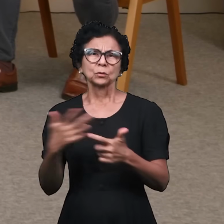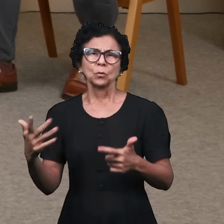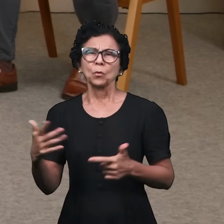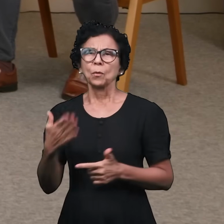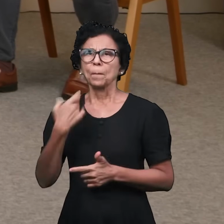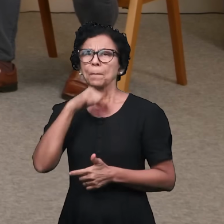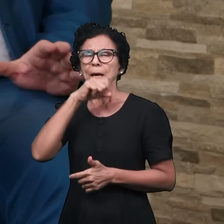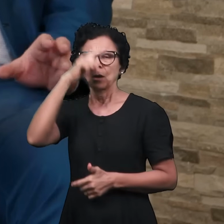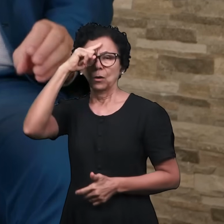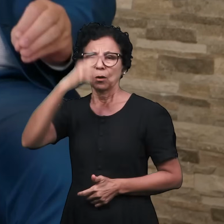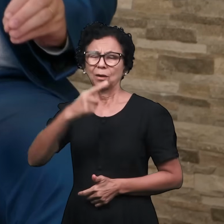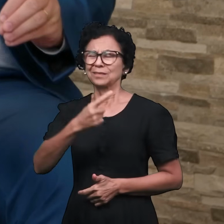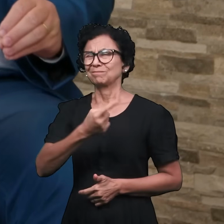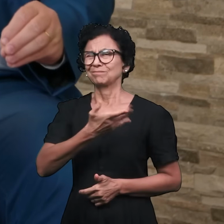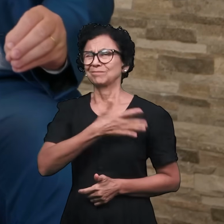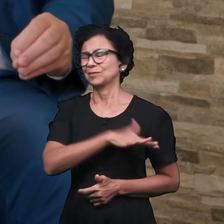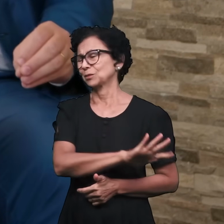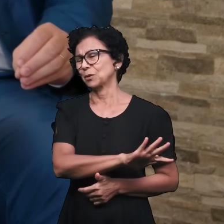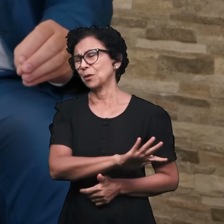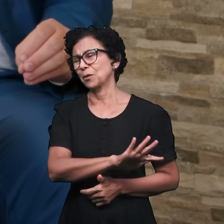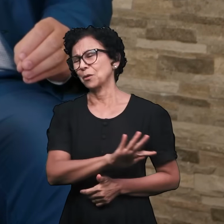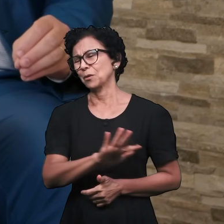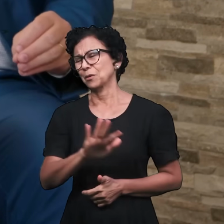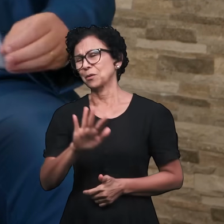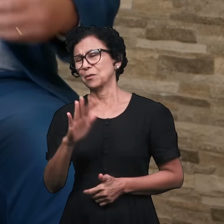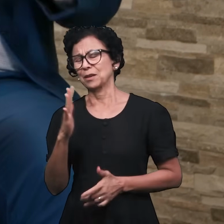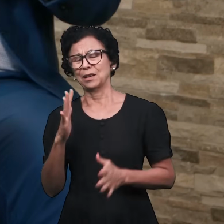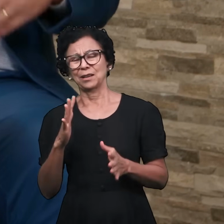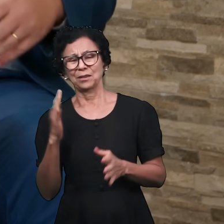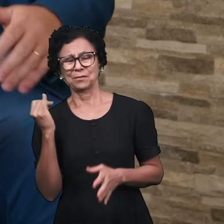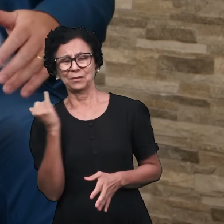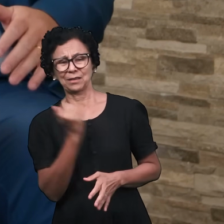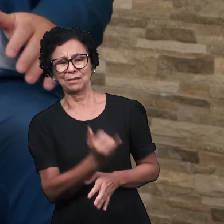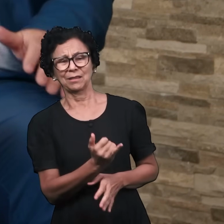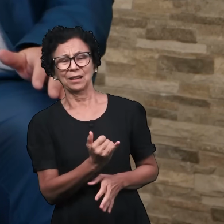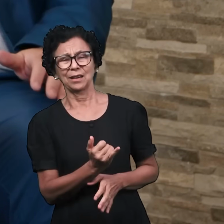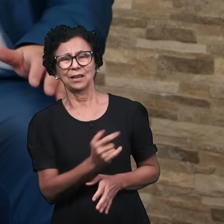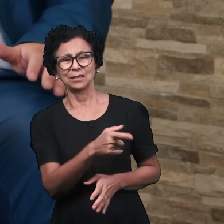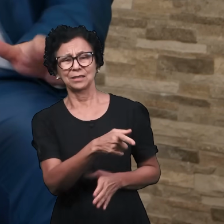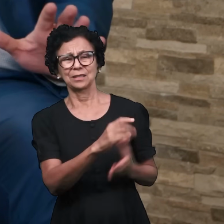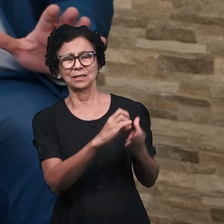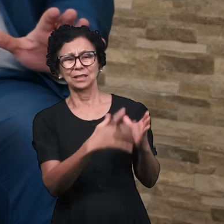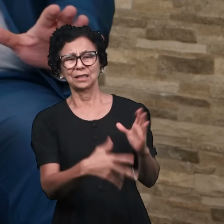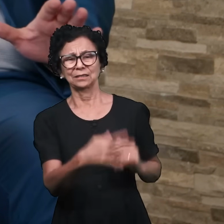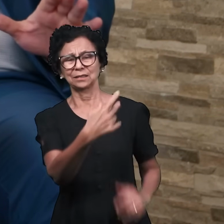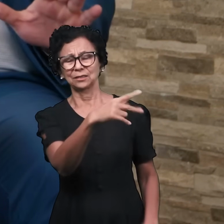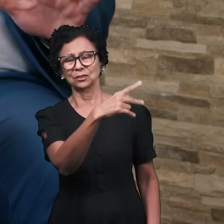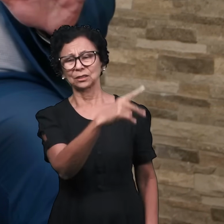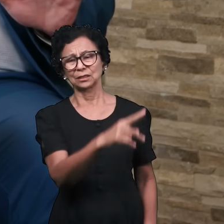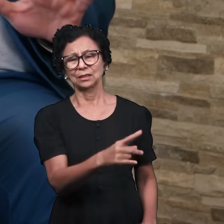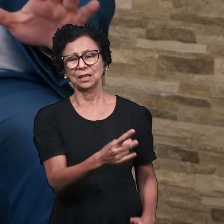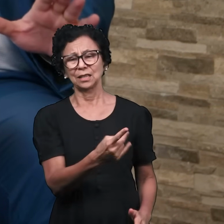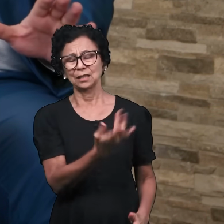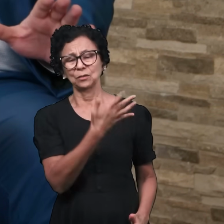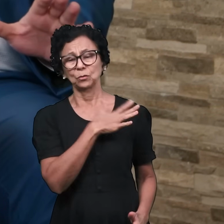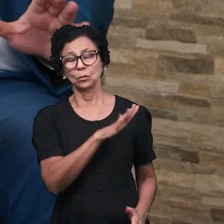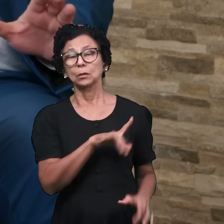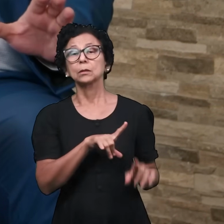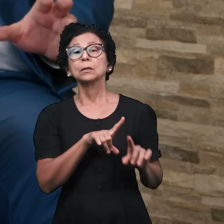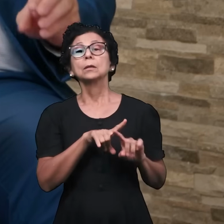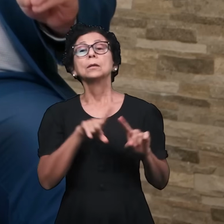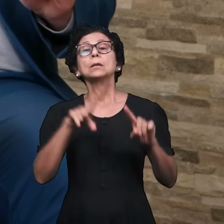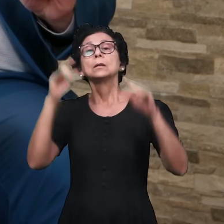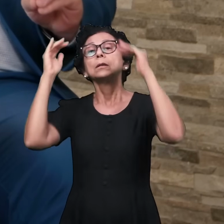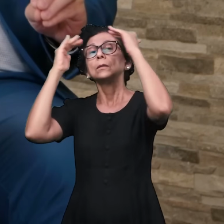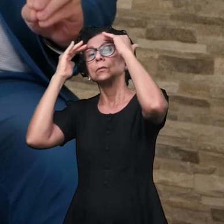dar. O pai vai falar alguma coisa para ele, até pela própria característica dele, mas se ele obedecer,